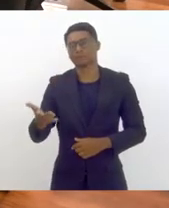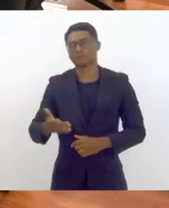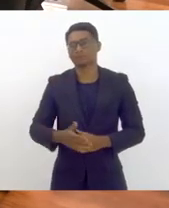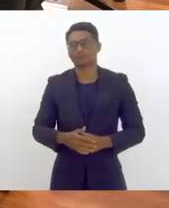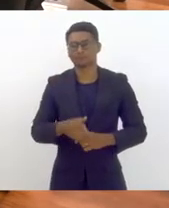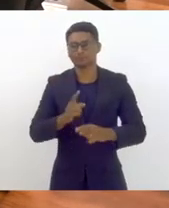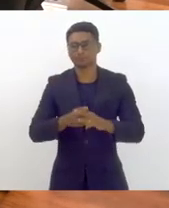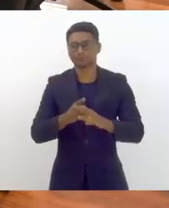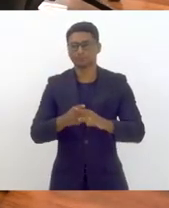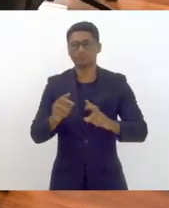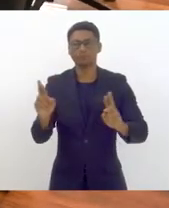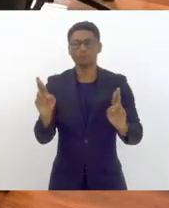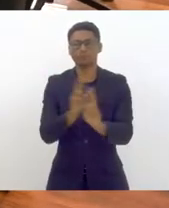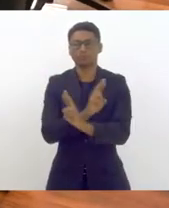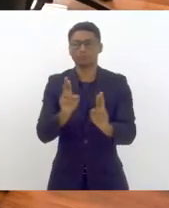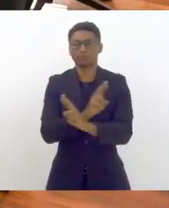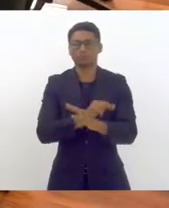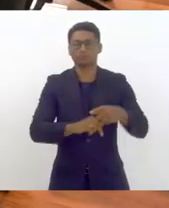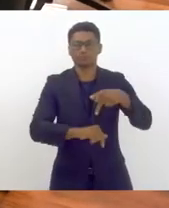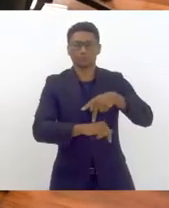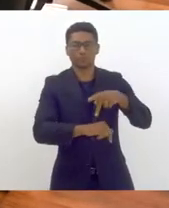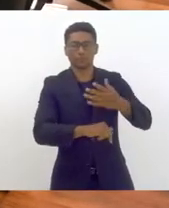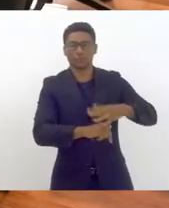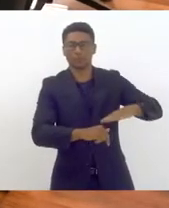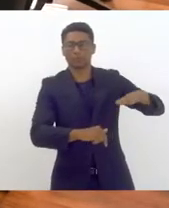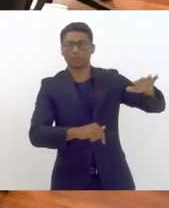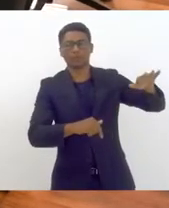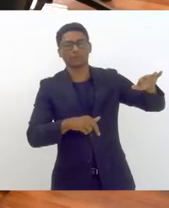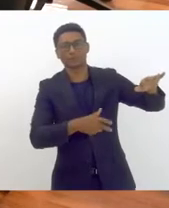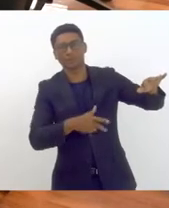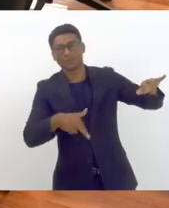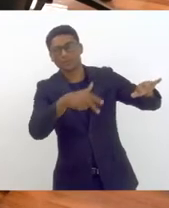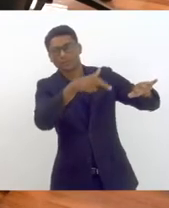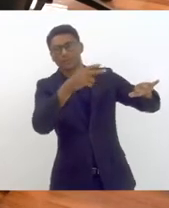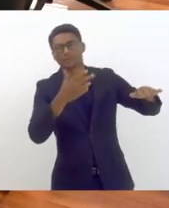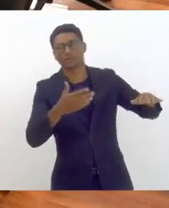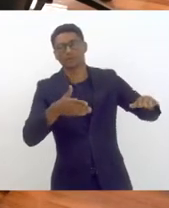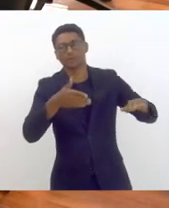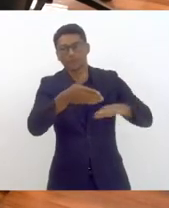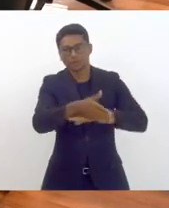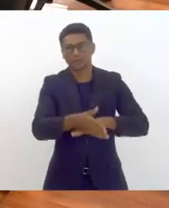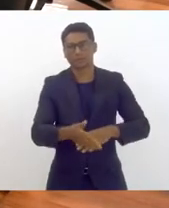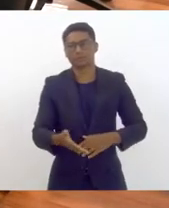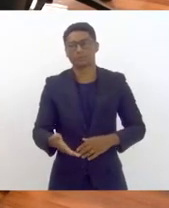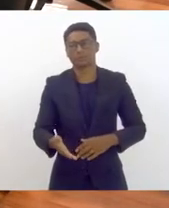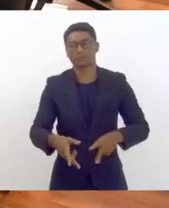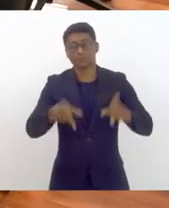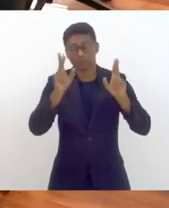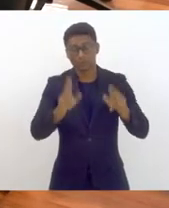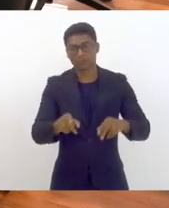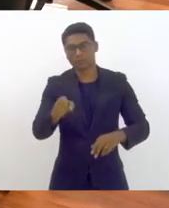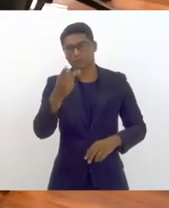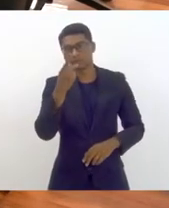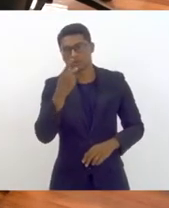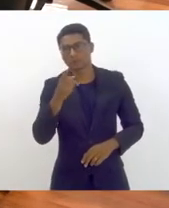exatamente com as montanhas, com as trilhas, com os acessos às áreas naturais, do qual, como você bem relacionou, é o nosso templo, né?